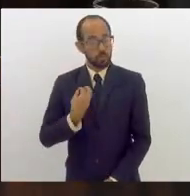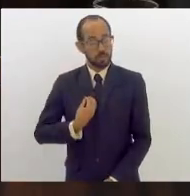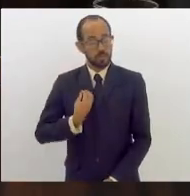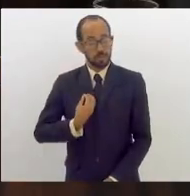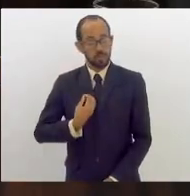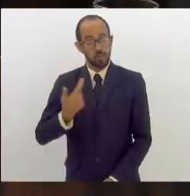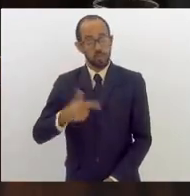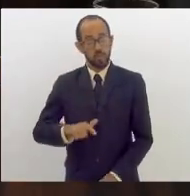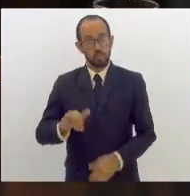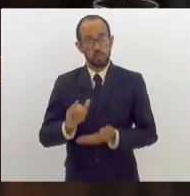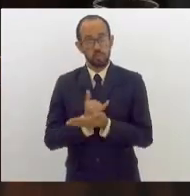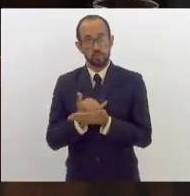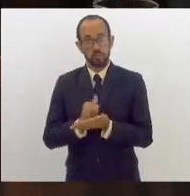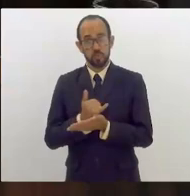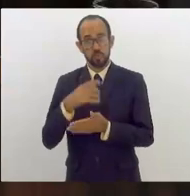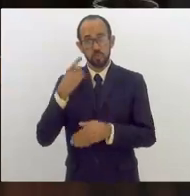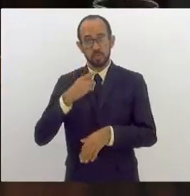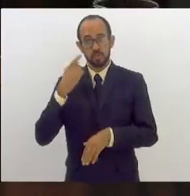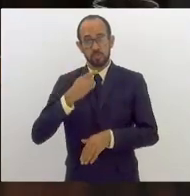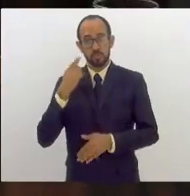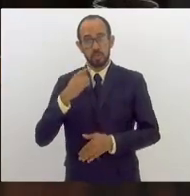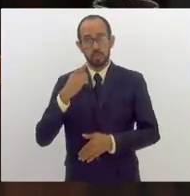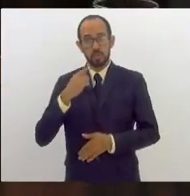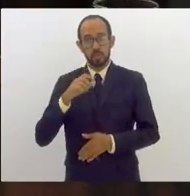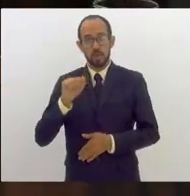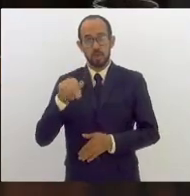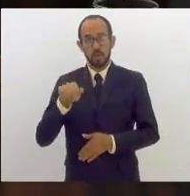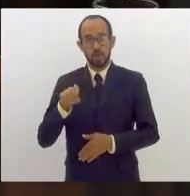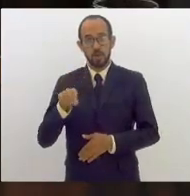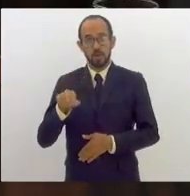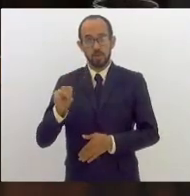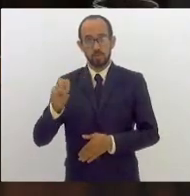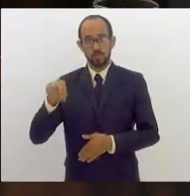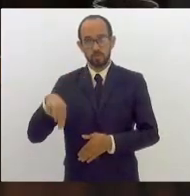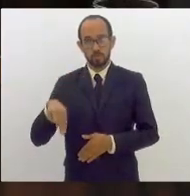próximo ao H2 inscrito é o deputado Anderson Moraes